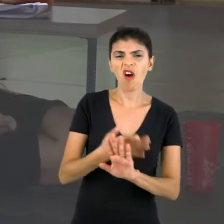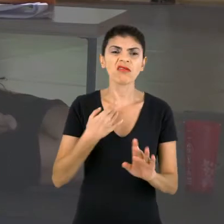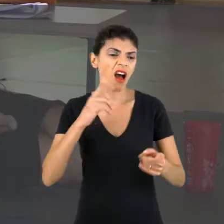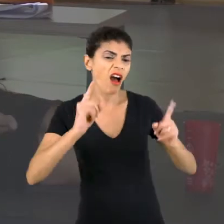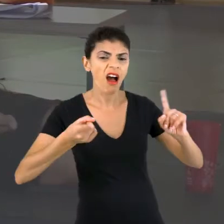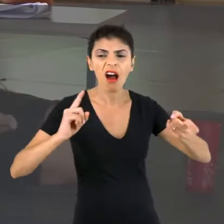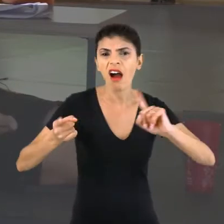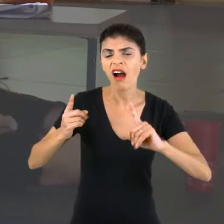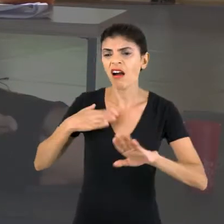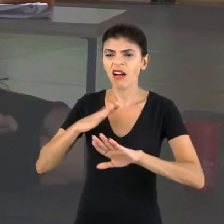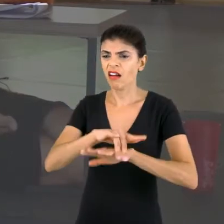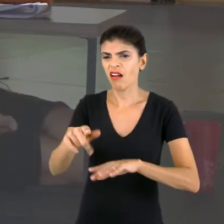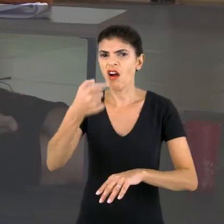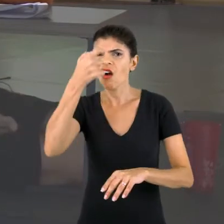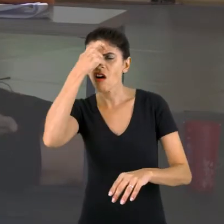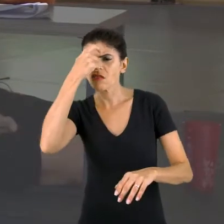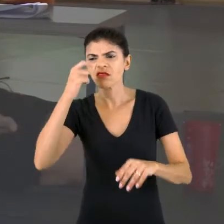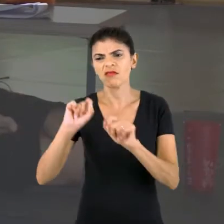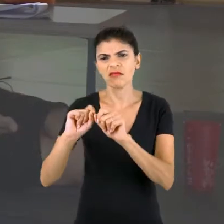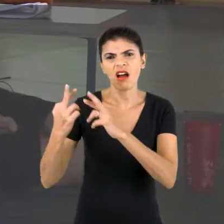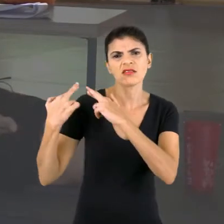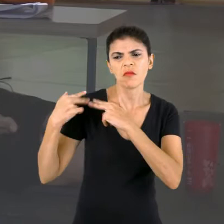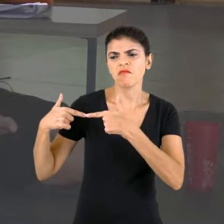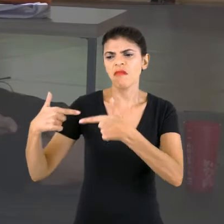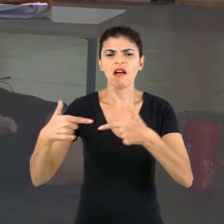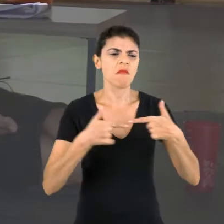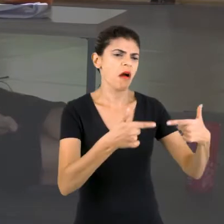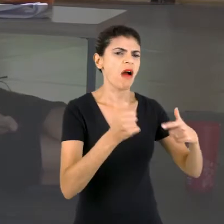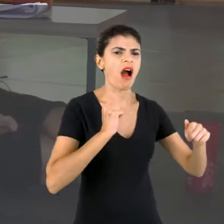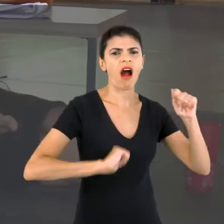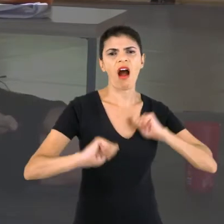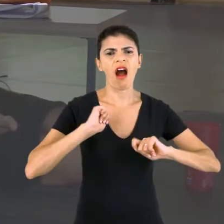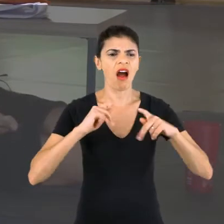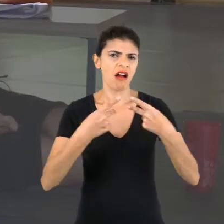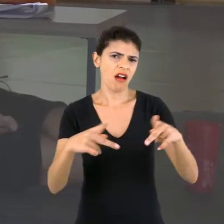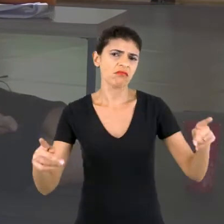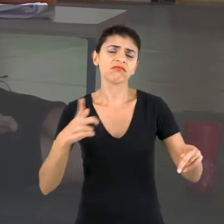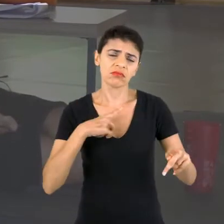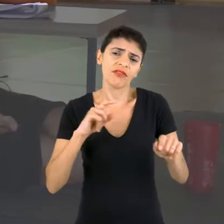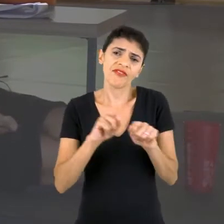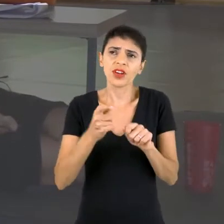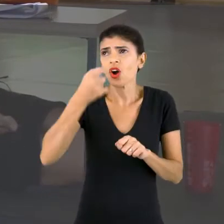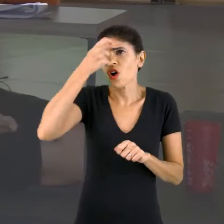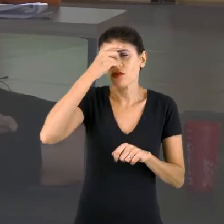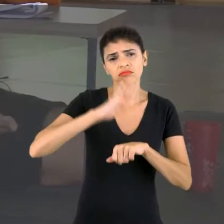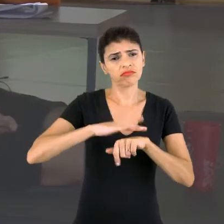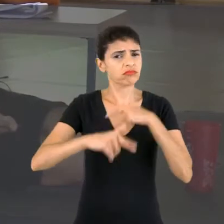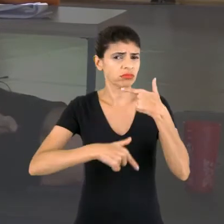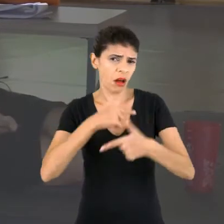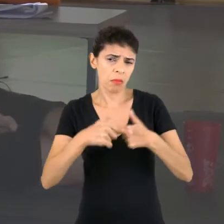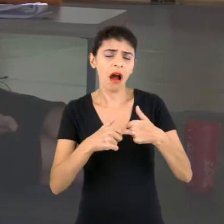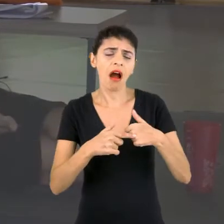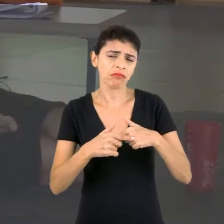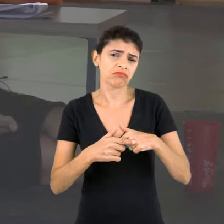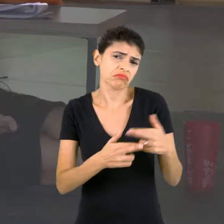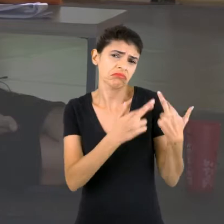de cena, a gente toma a produção e a galera se concentra e vai fazer no trabalho artístico deles, que tem que estar ali, no trabalho